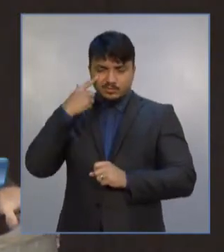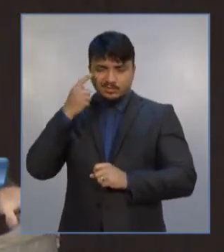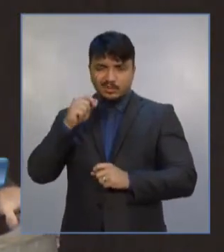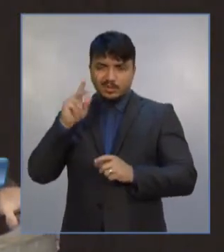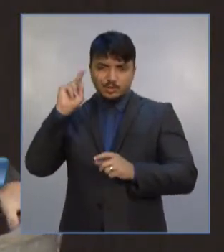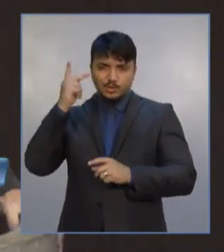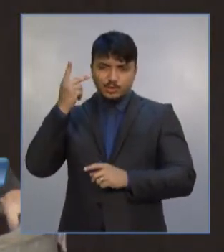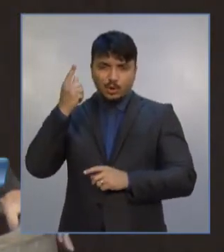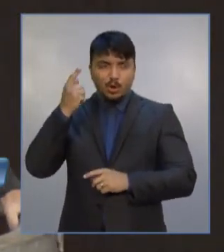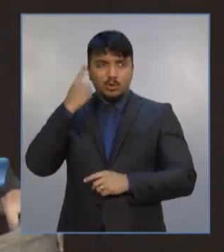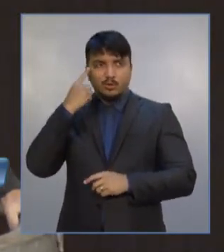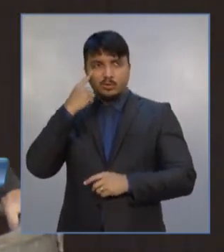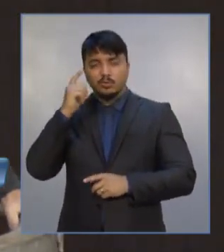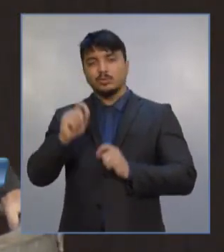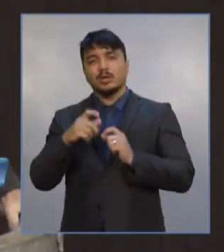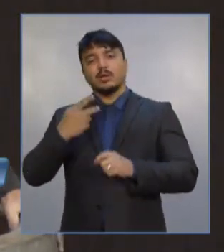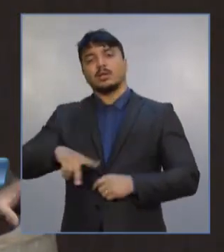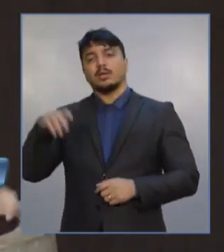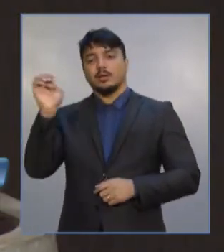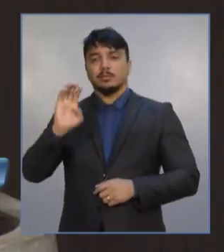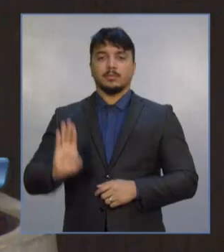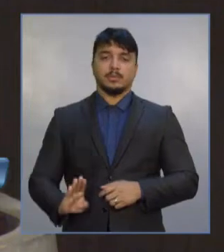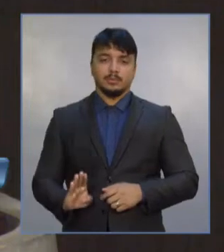se transcorre no Brasil.